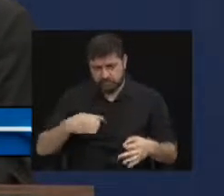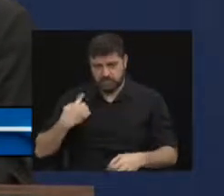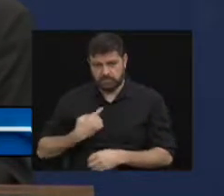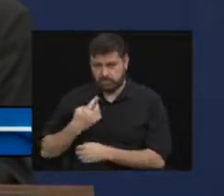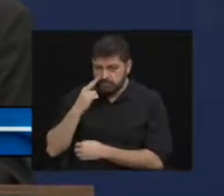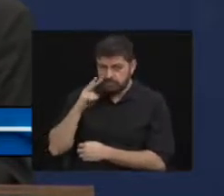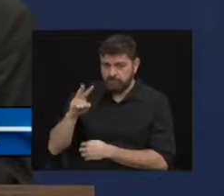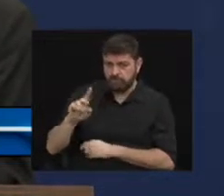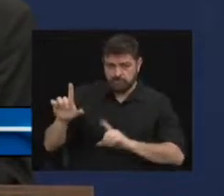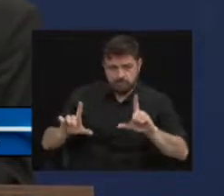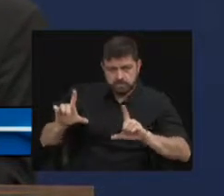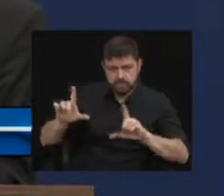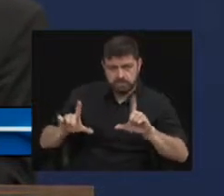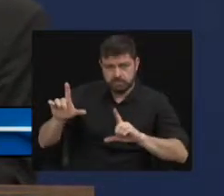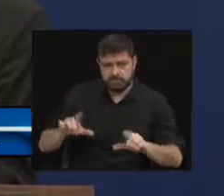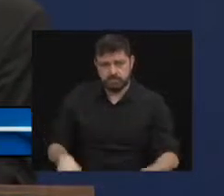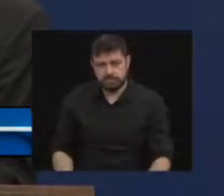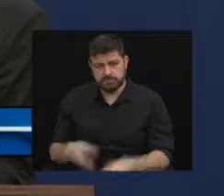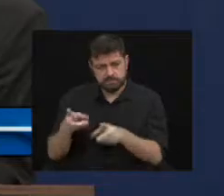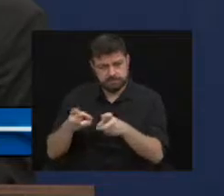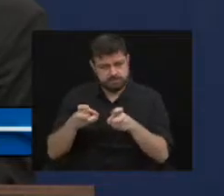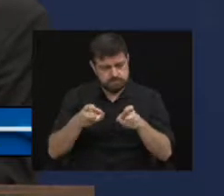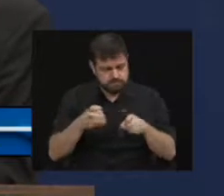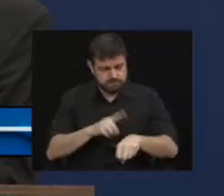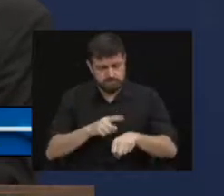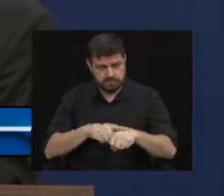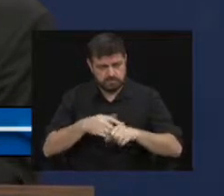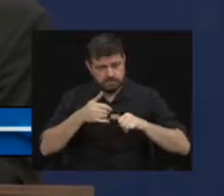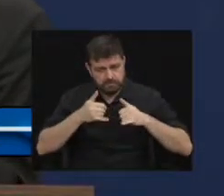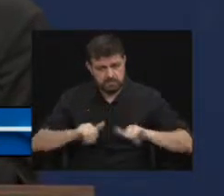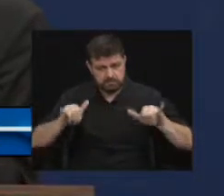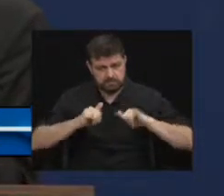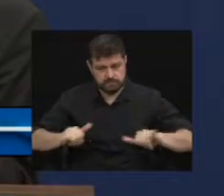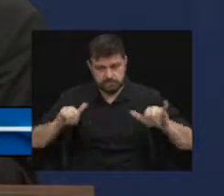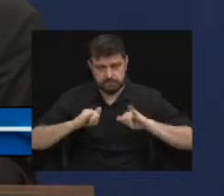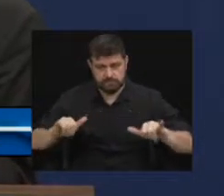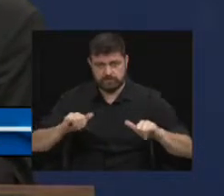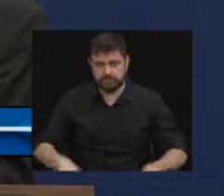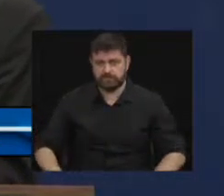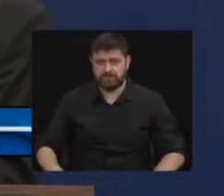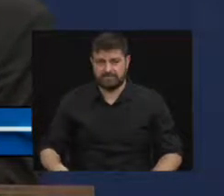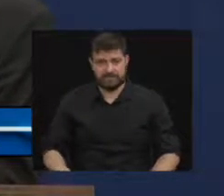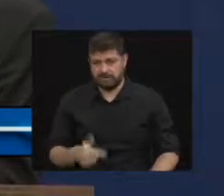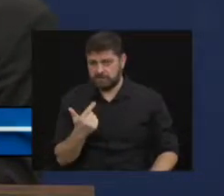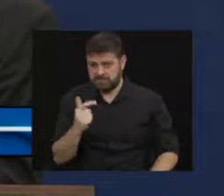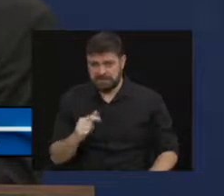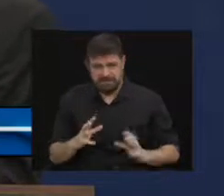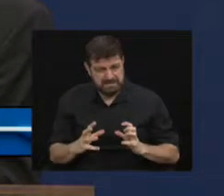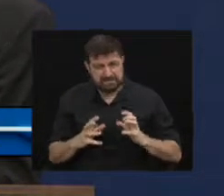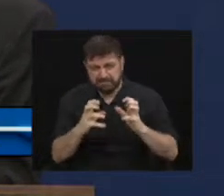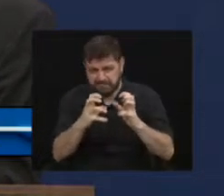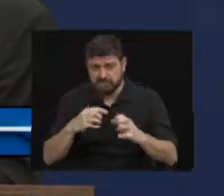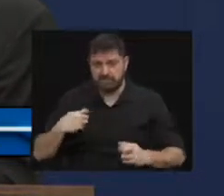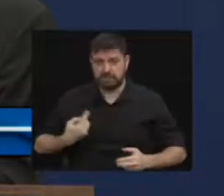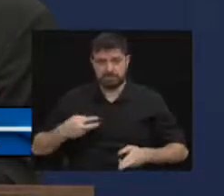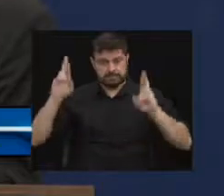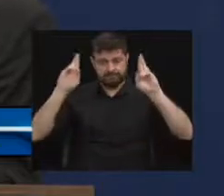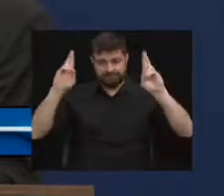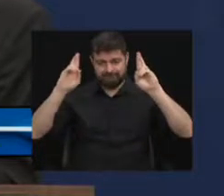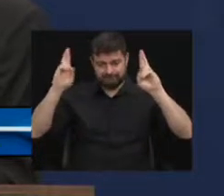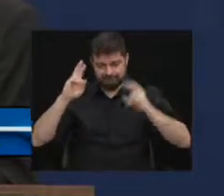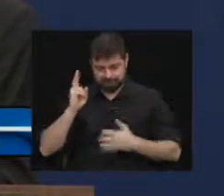ser da vontade da maioria da população de Campinas e que possa realizar todos os projetos